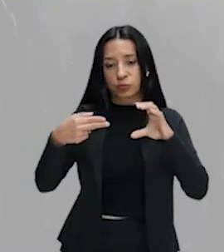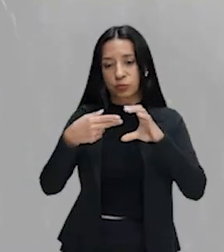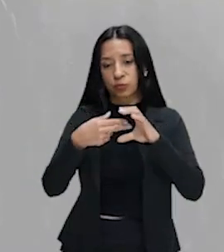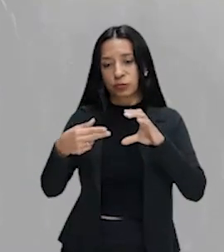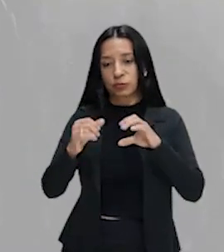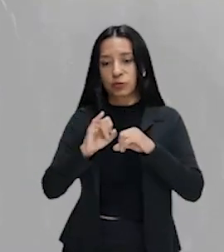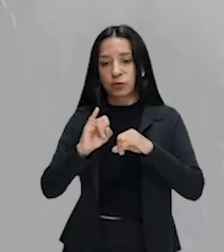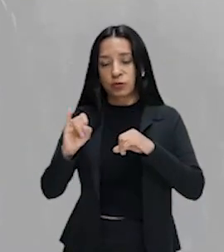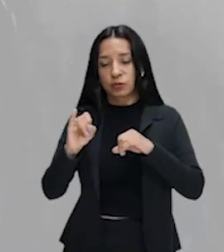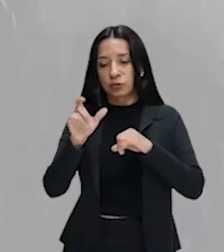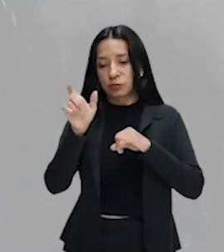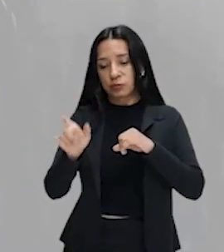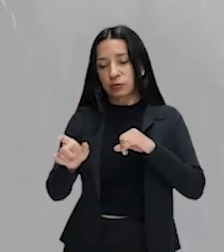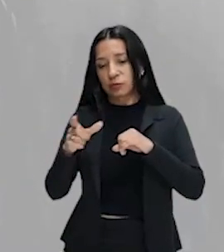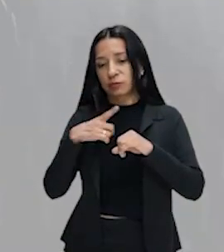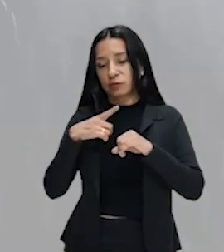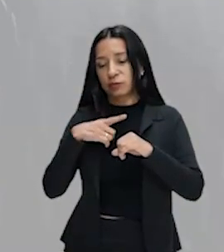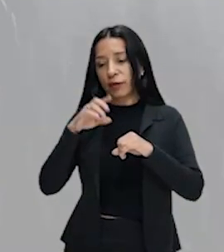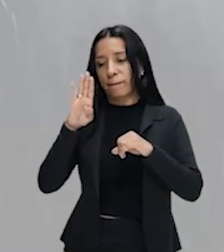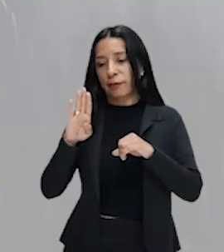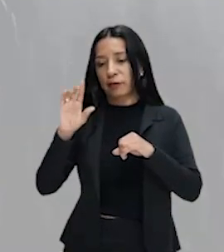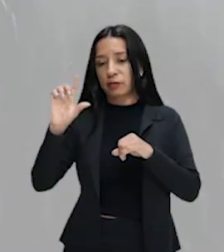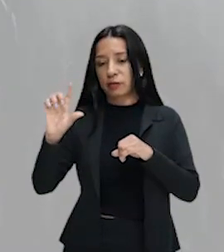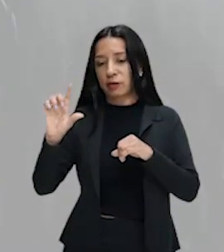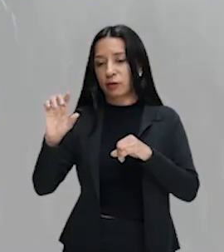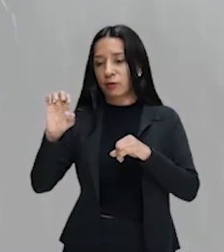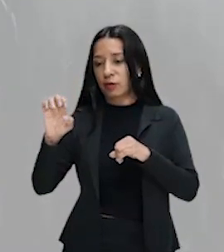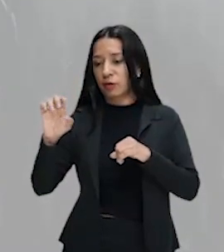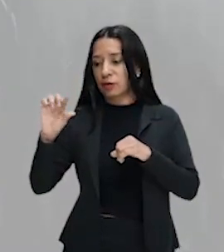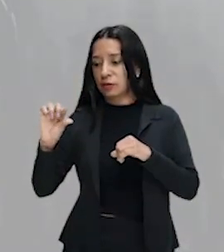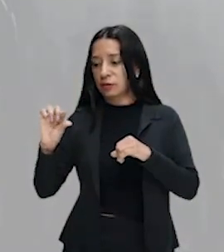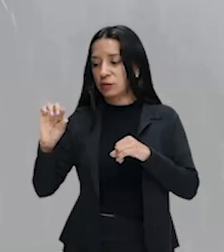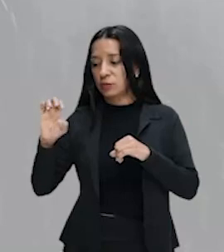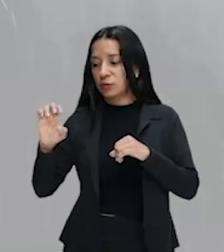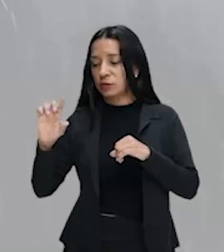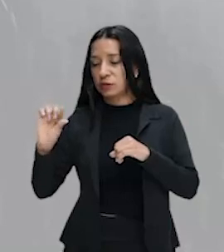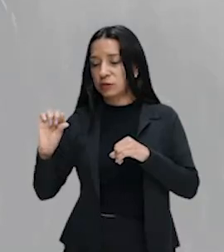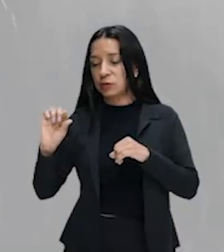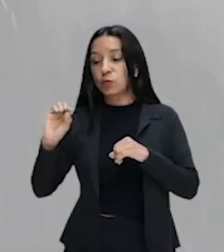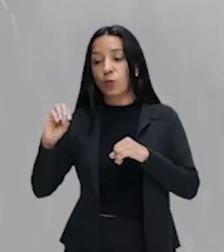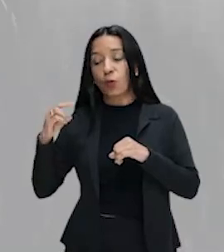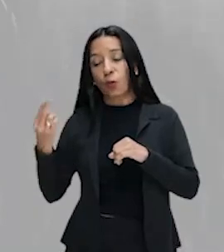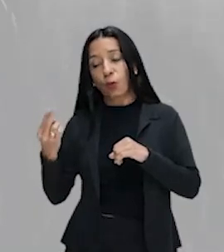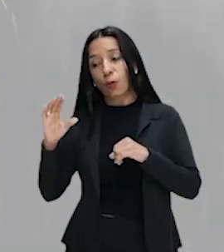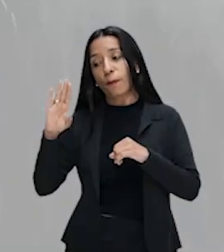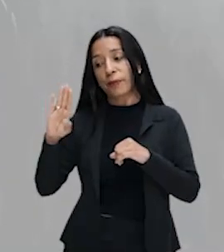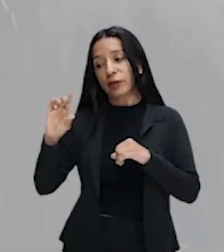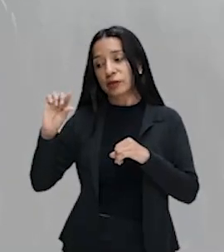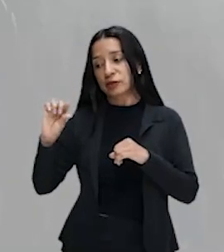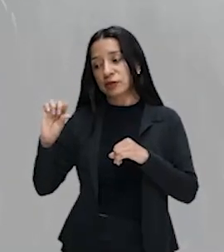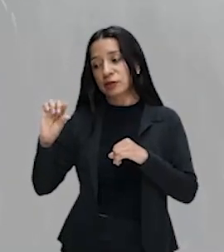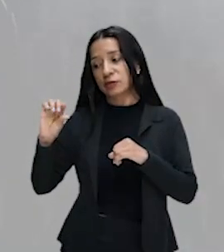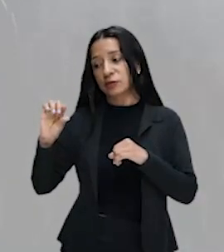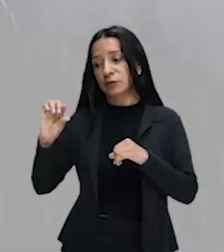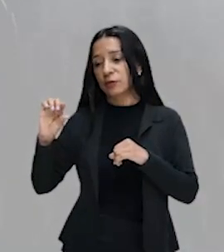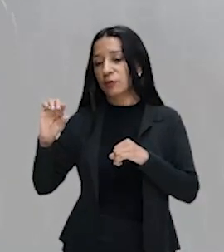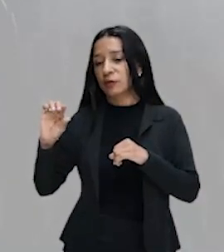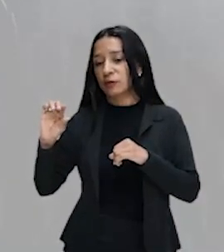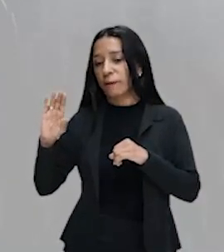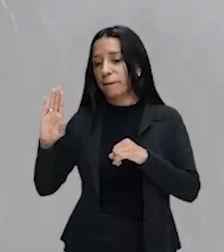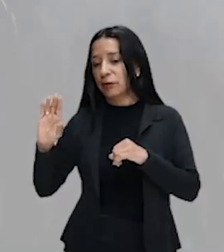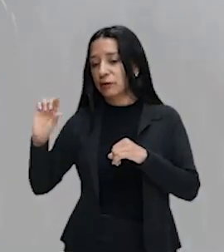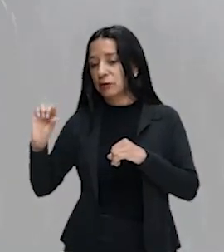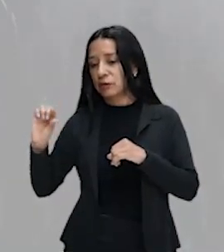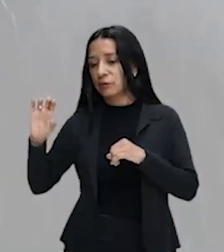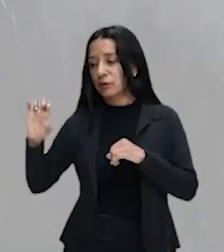tiver Bzão, Ezinho, Ezinho, ou então Bzinho, Bzinho, Ezinho, Ezinho,